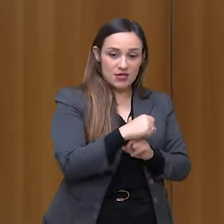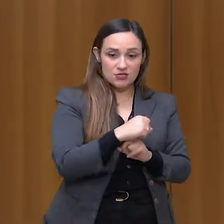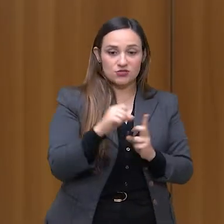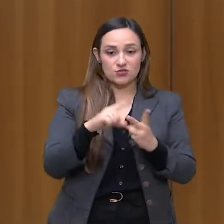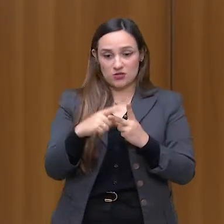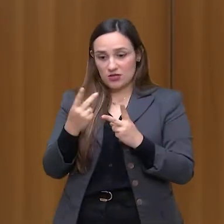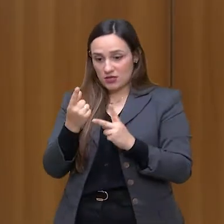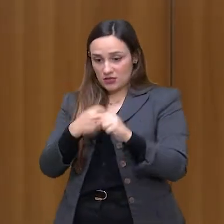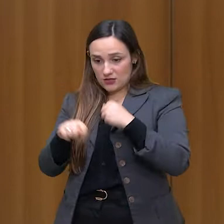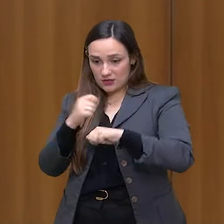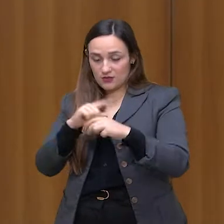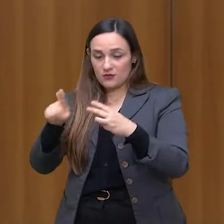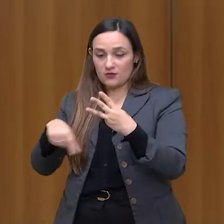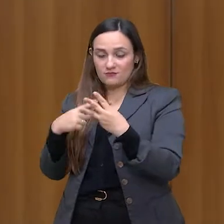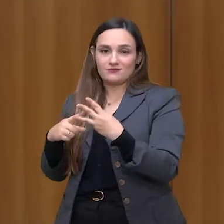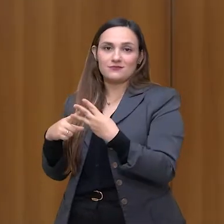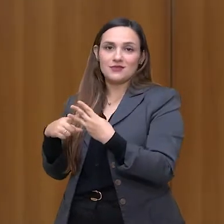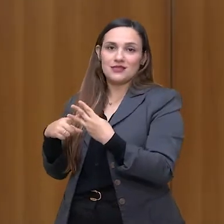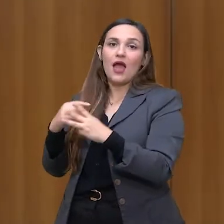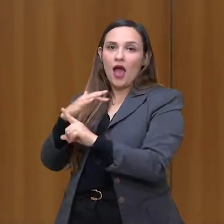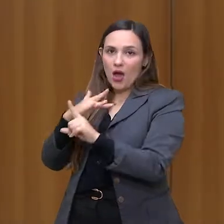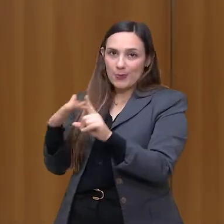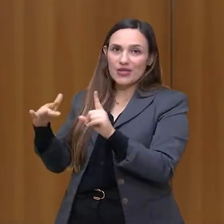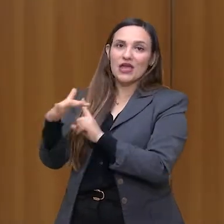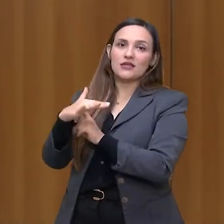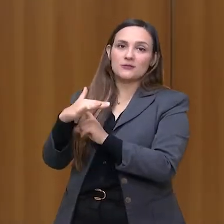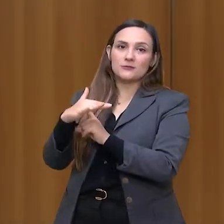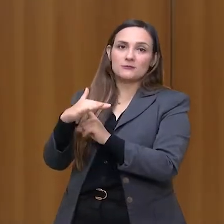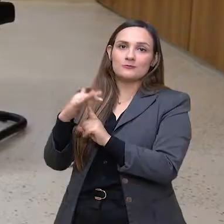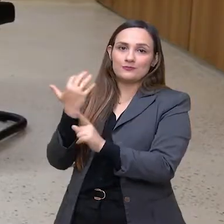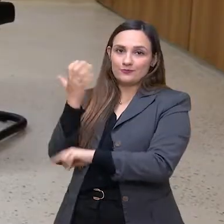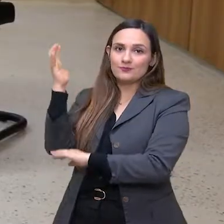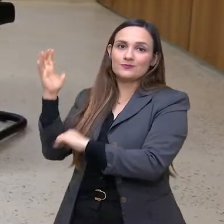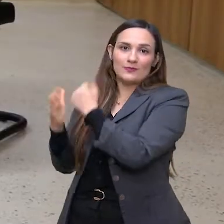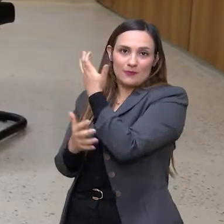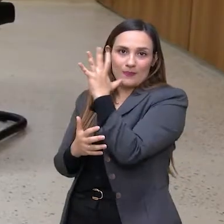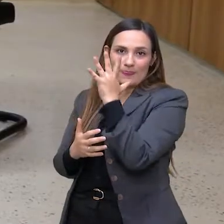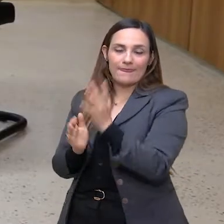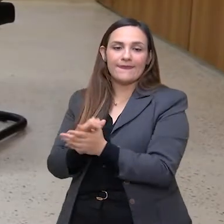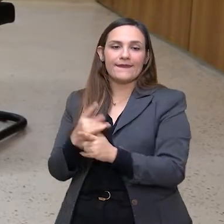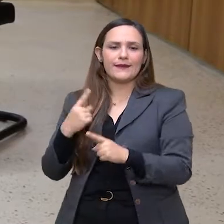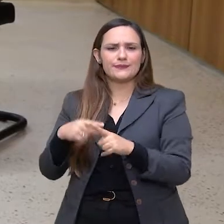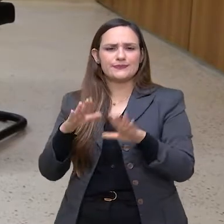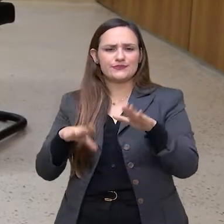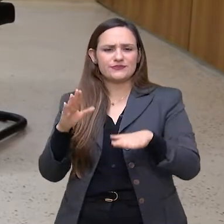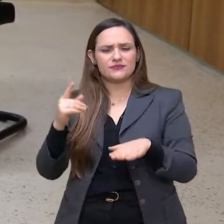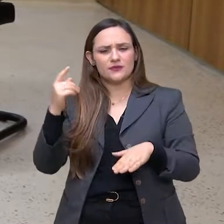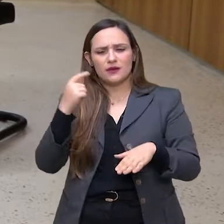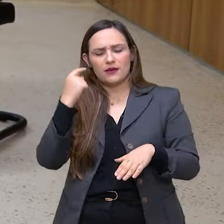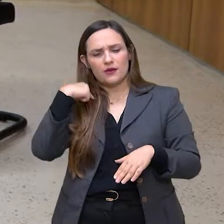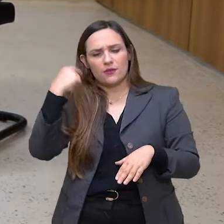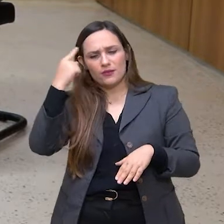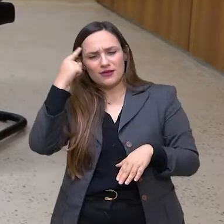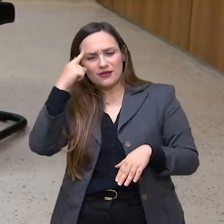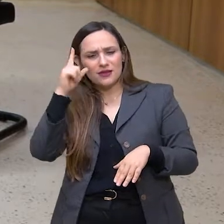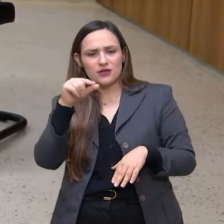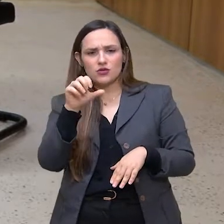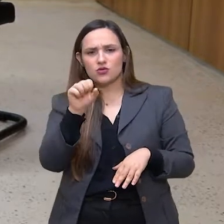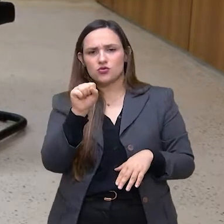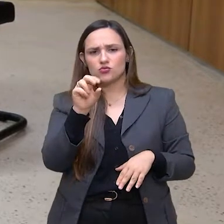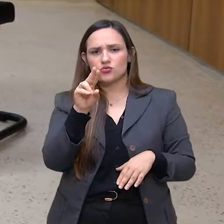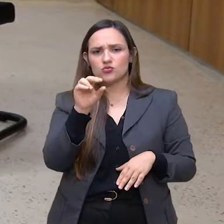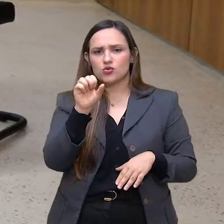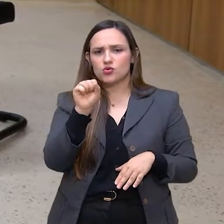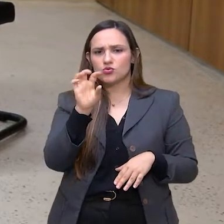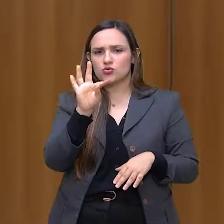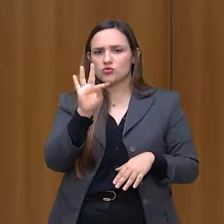o social, o econômico e o ambiental. Né? Porque às vezes há um preconceito quando a gente fala, olha,